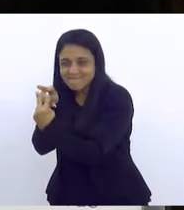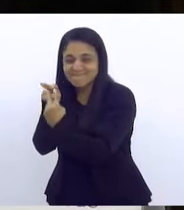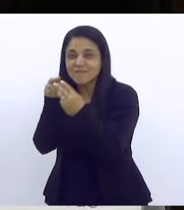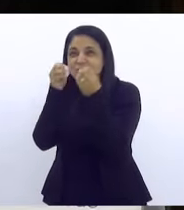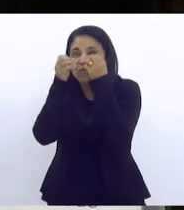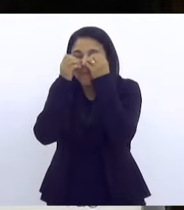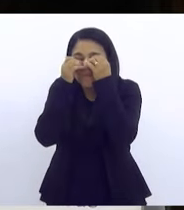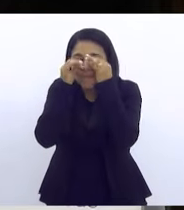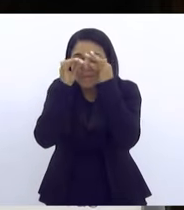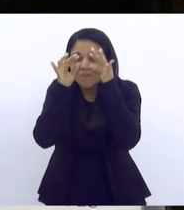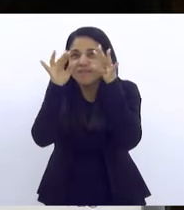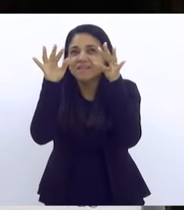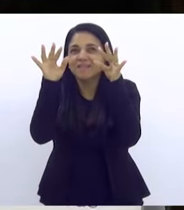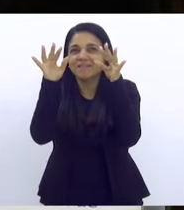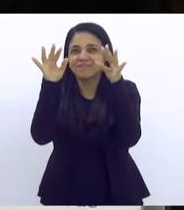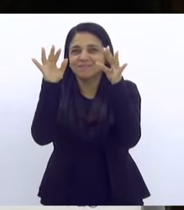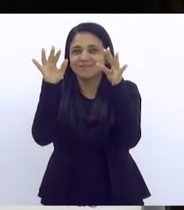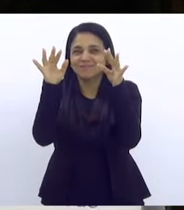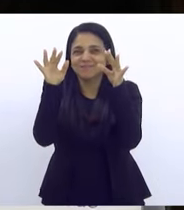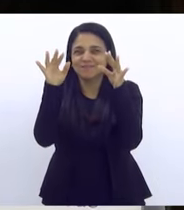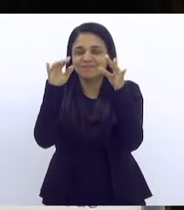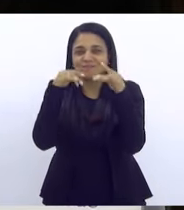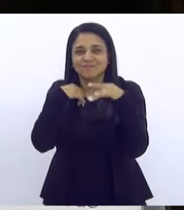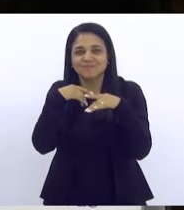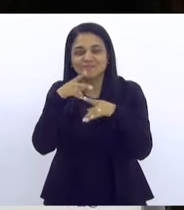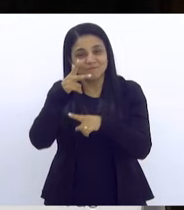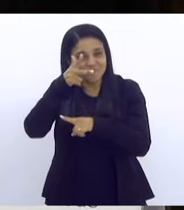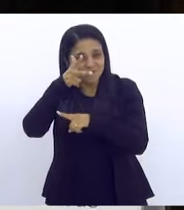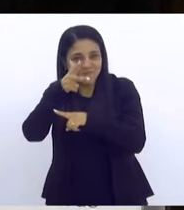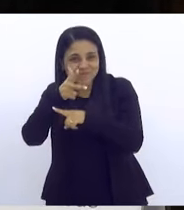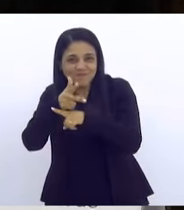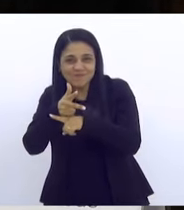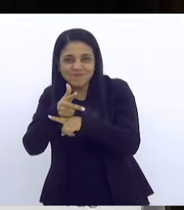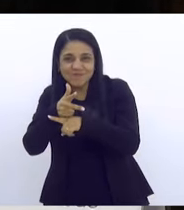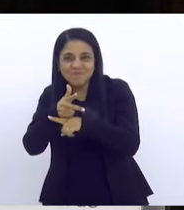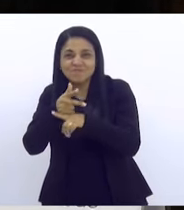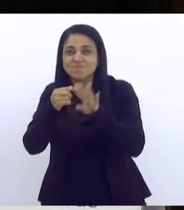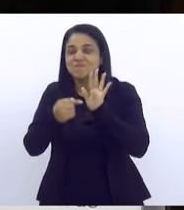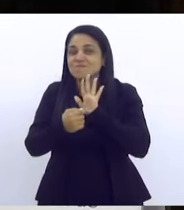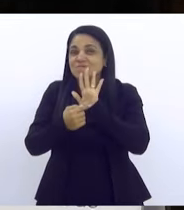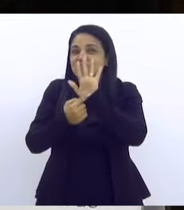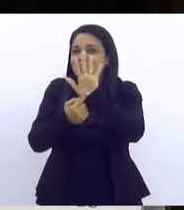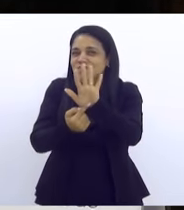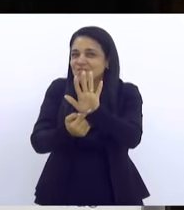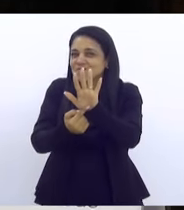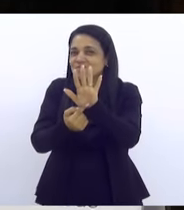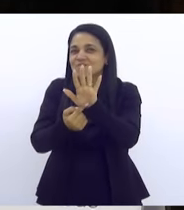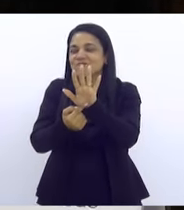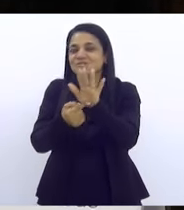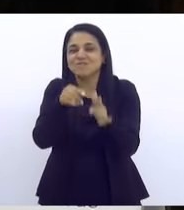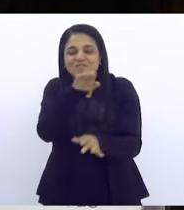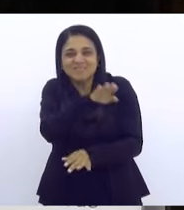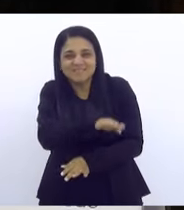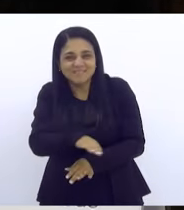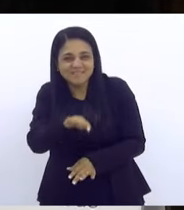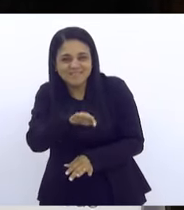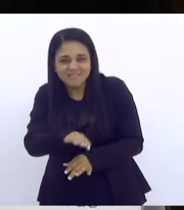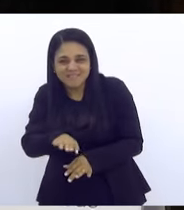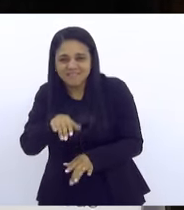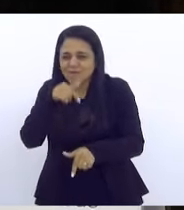brilho nos olhos, quando a gente assistiu aquele filme que mostrou crianças, o